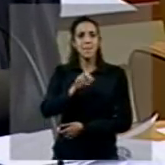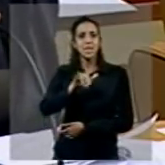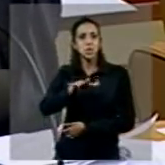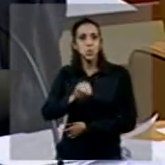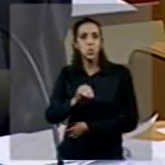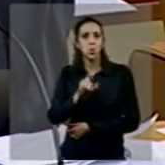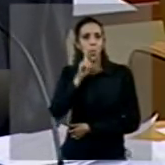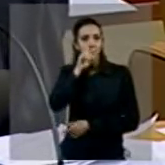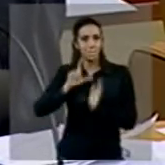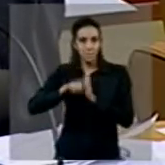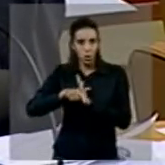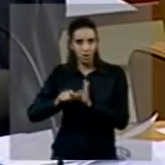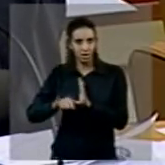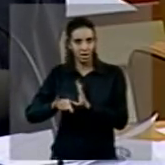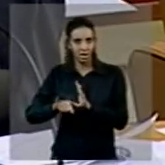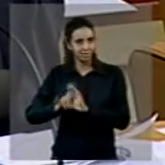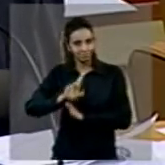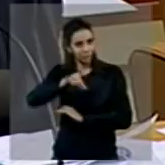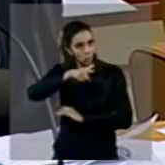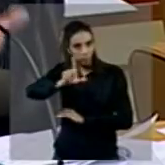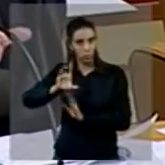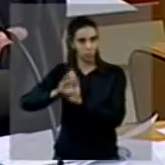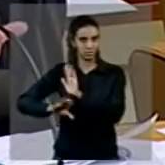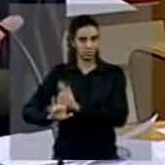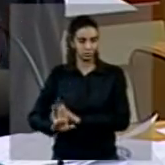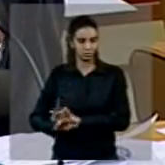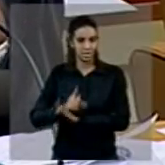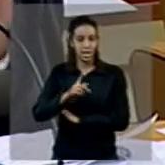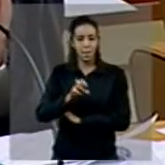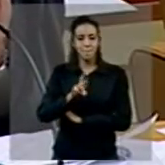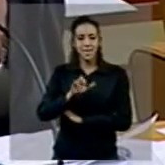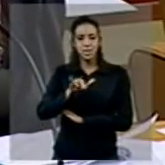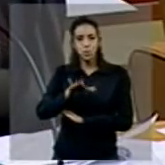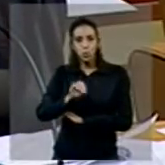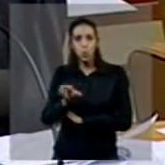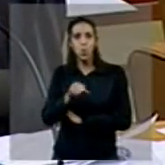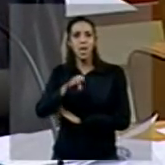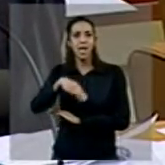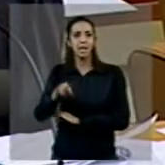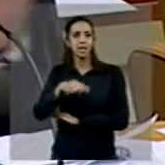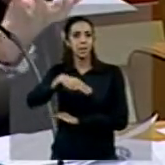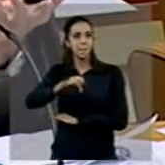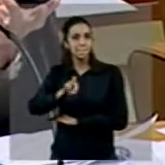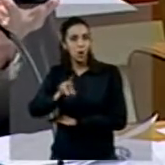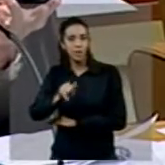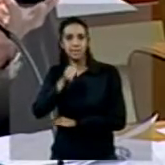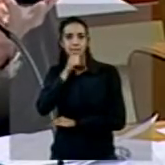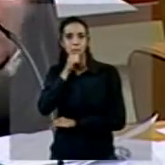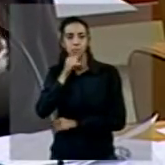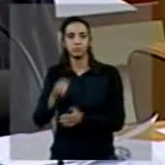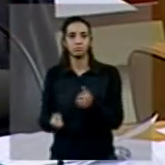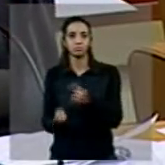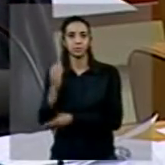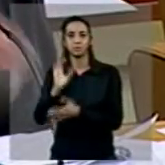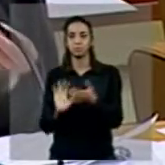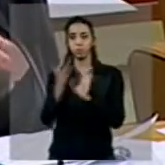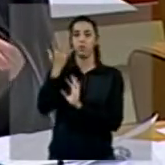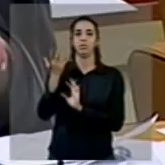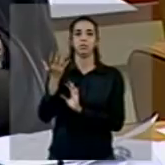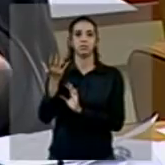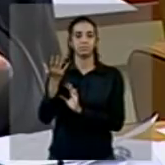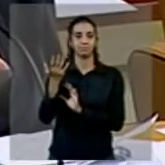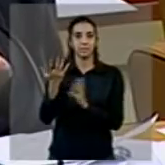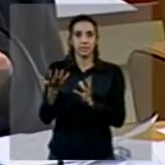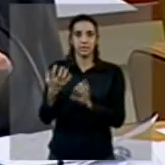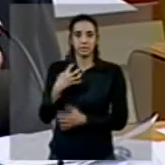esperado não é periculo in mora. Periculo in mora é aquilo que surge repentinamente causando uma